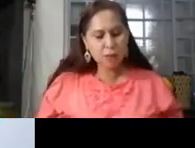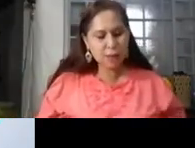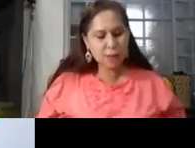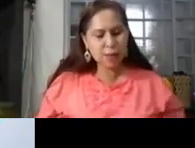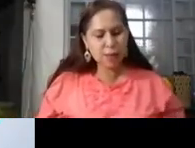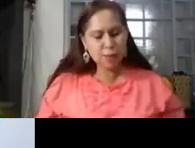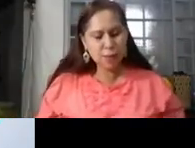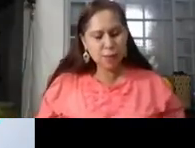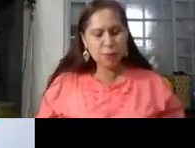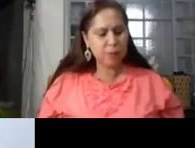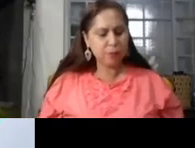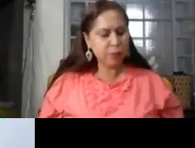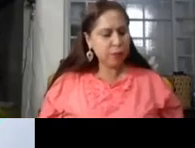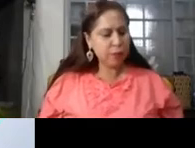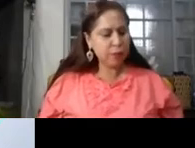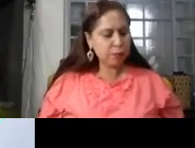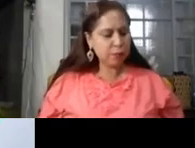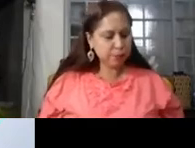está acontecendo ou não.